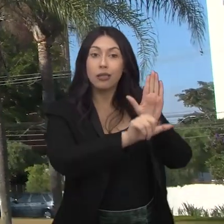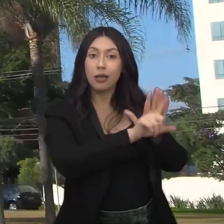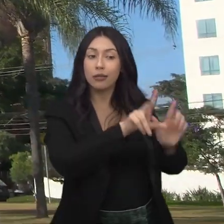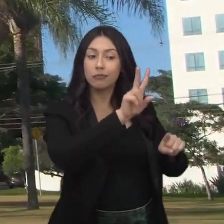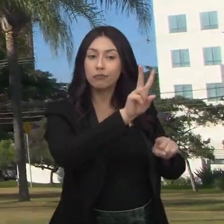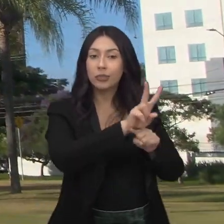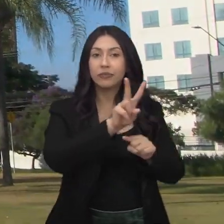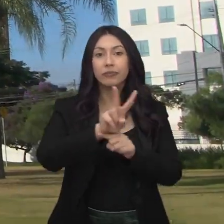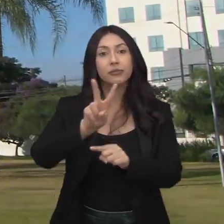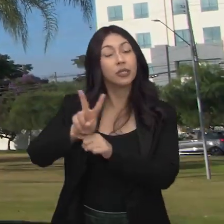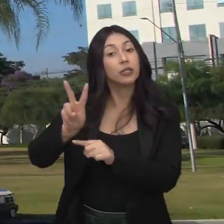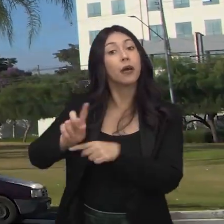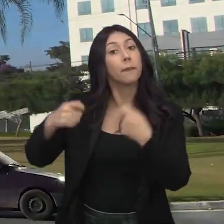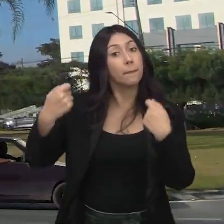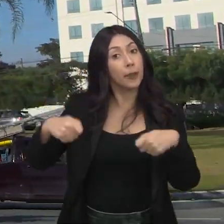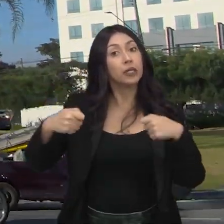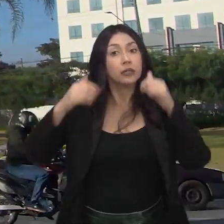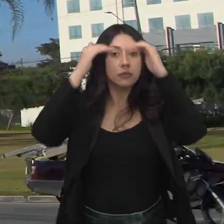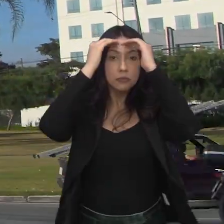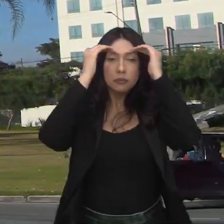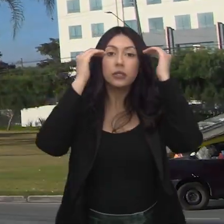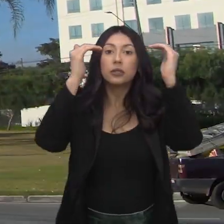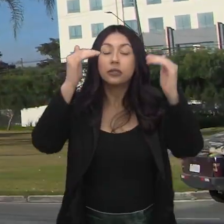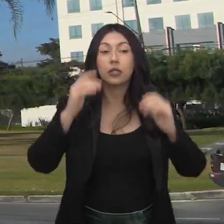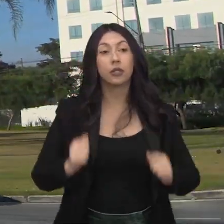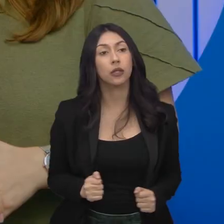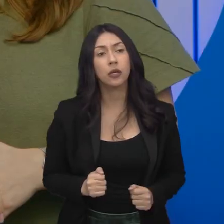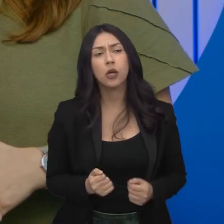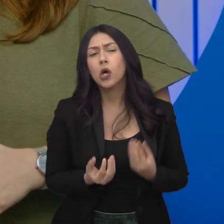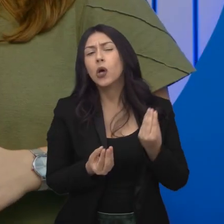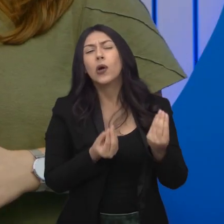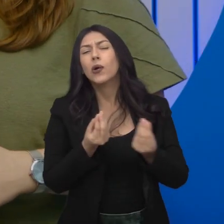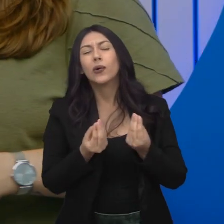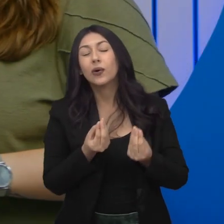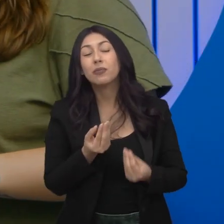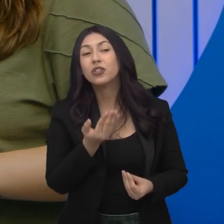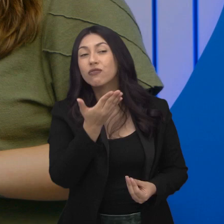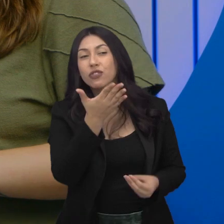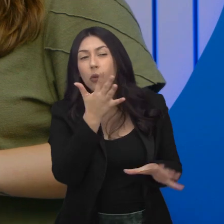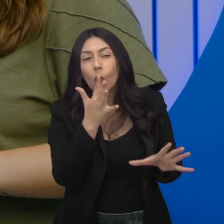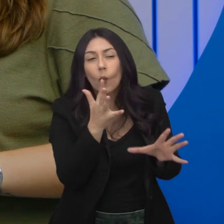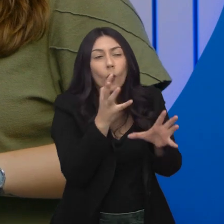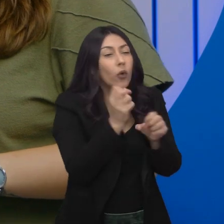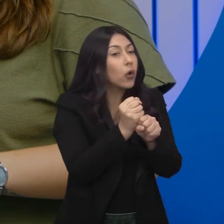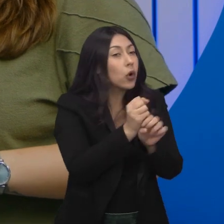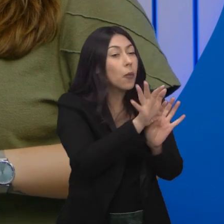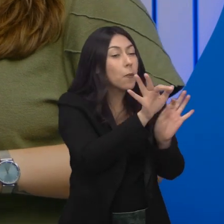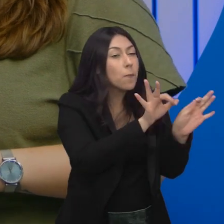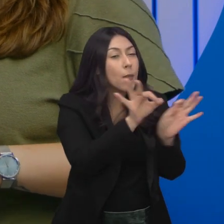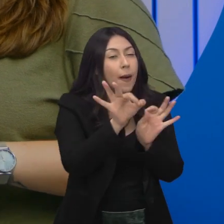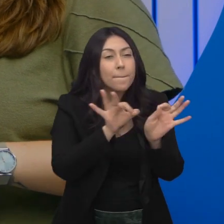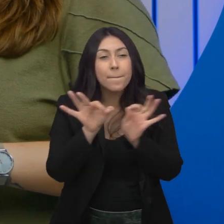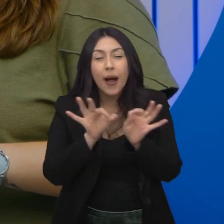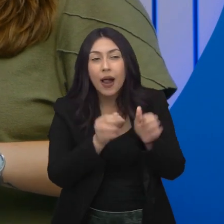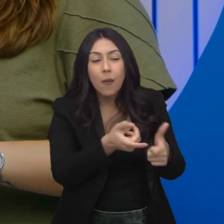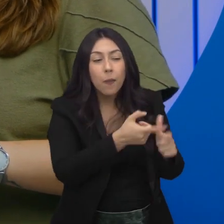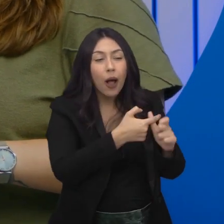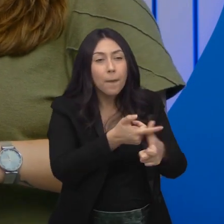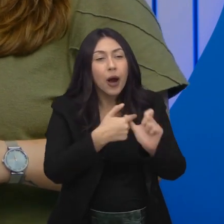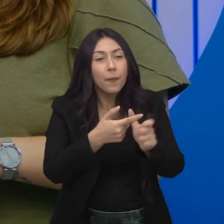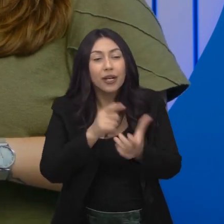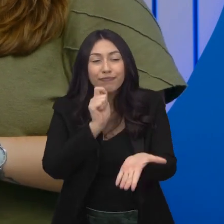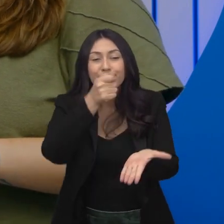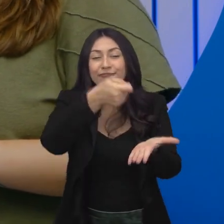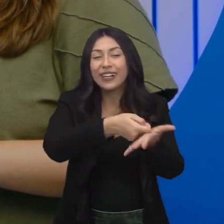que protege os condôminos precisa ser cumprida. Marina, como que você faz o cálculo ali e organiza a